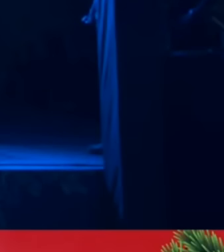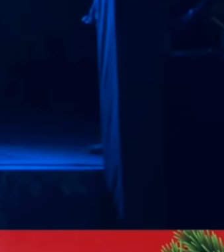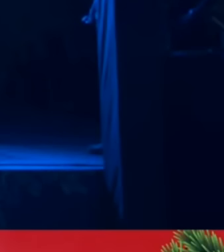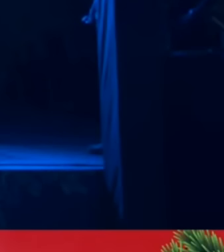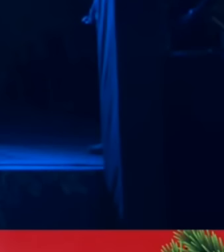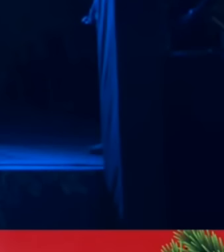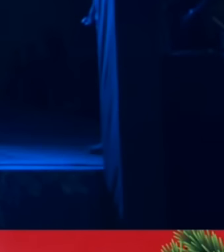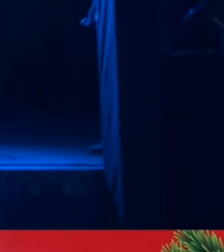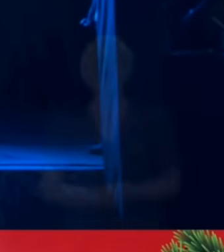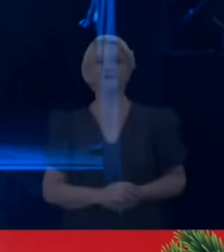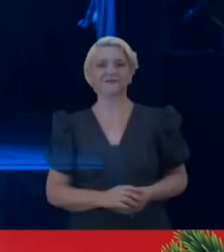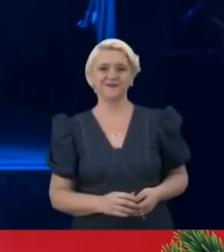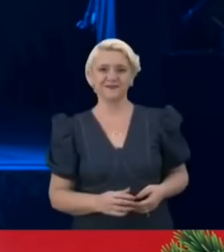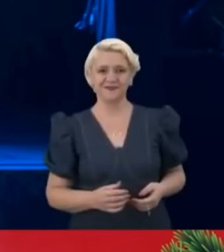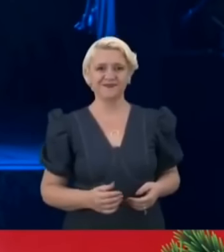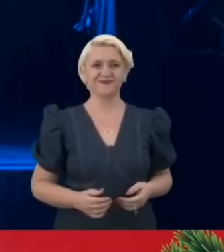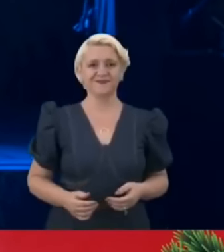Ação.